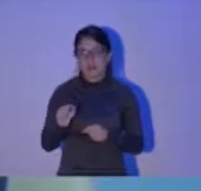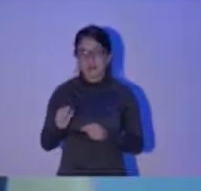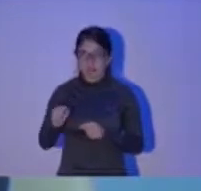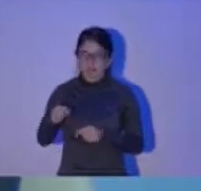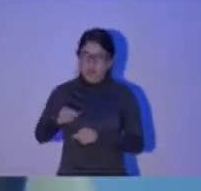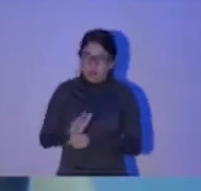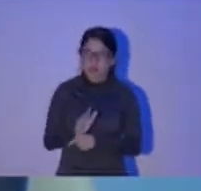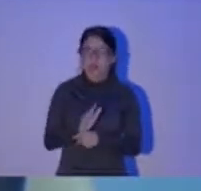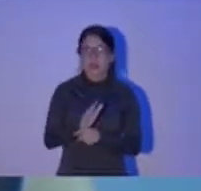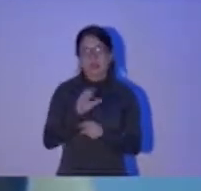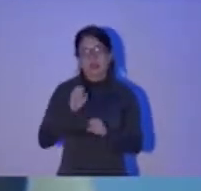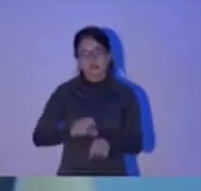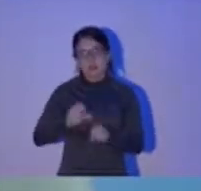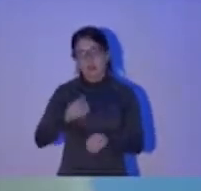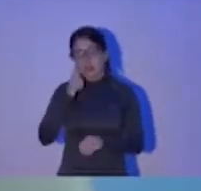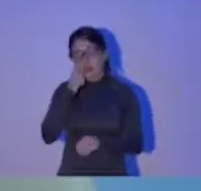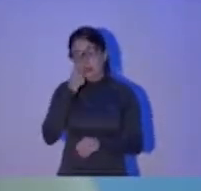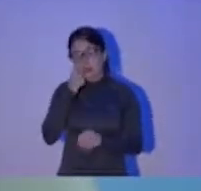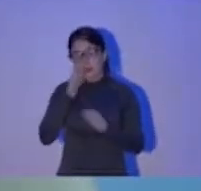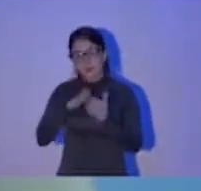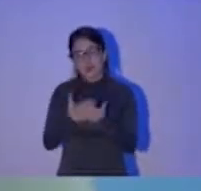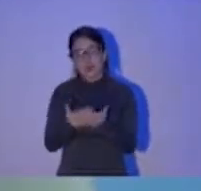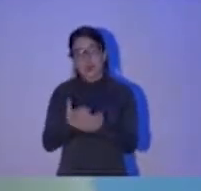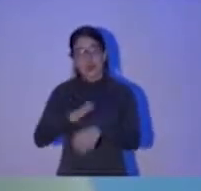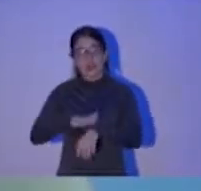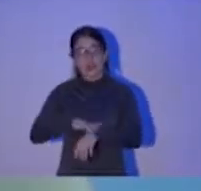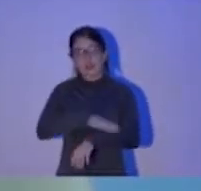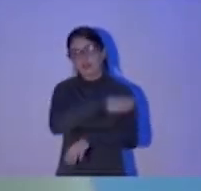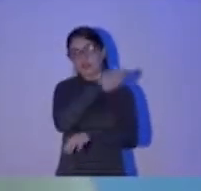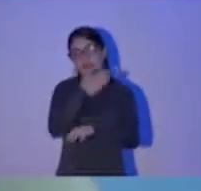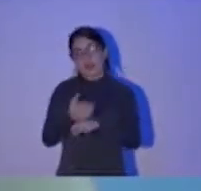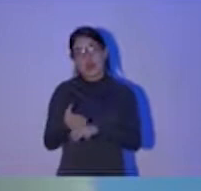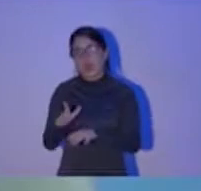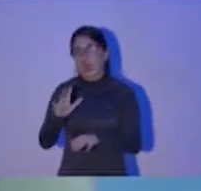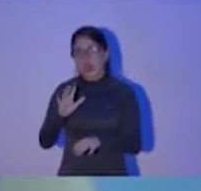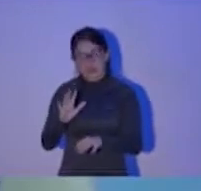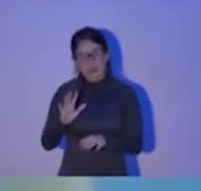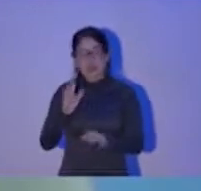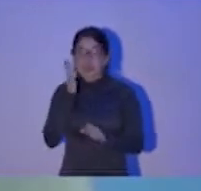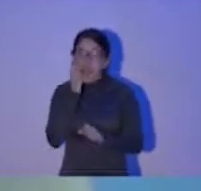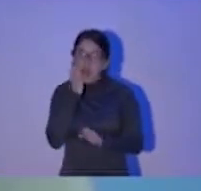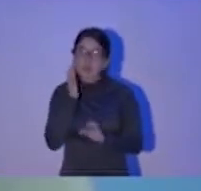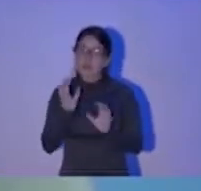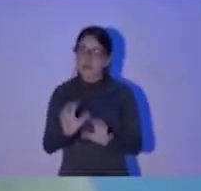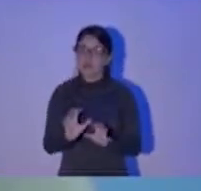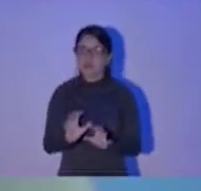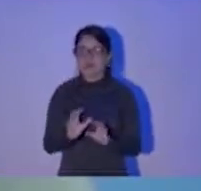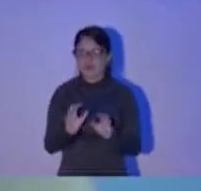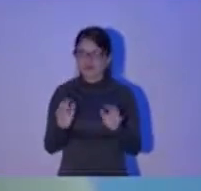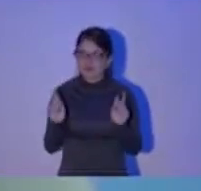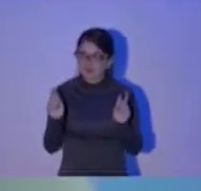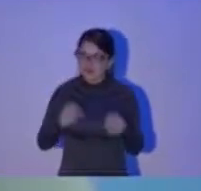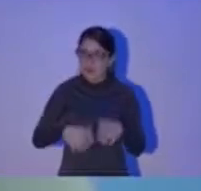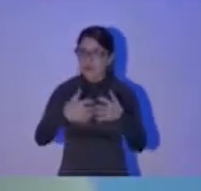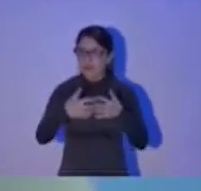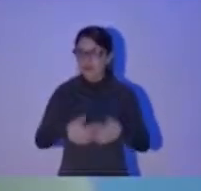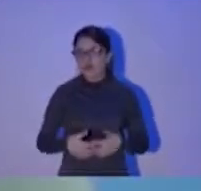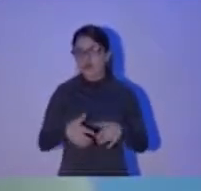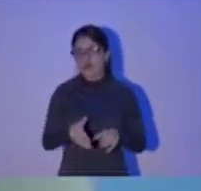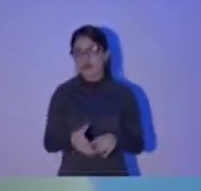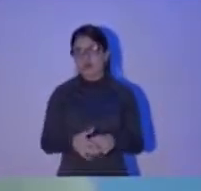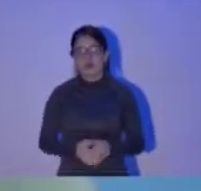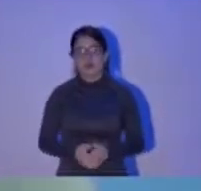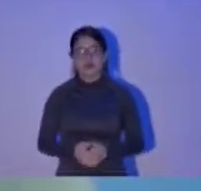a escola em tempo integral, porque é um case de sucesso, a gente sabe que funciona. Eu colocaria, por fim, um quinto